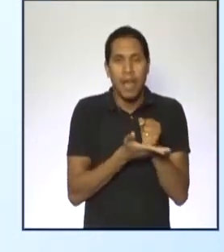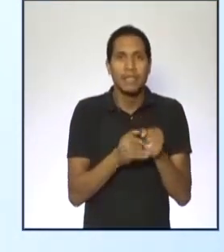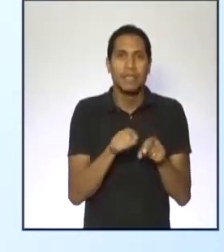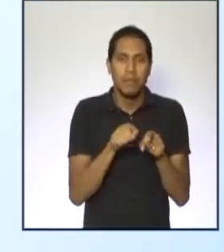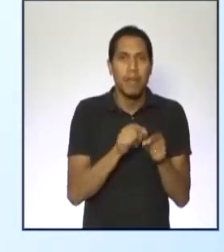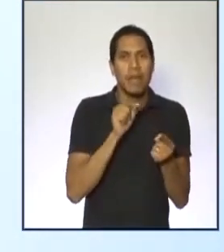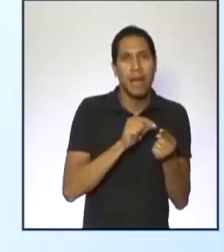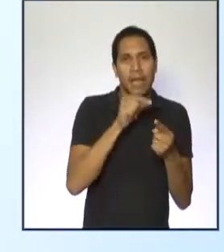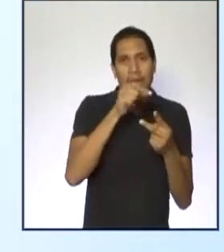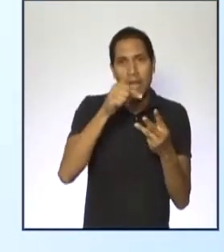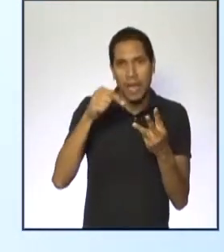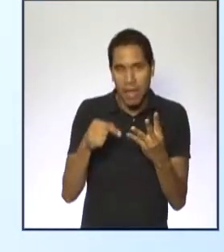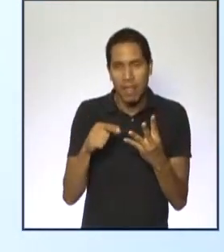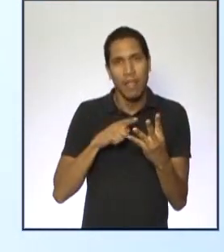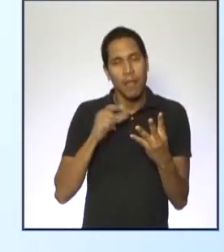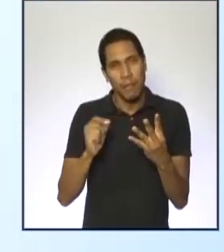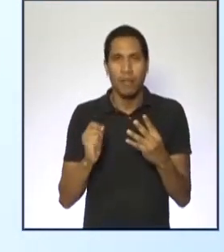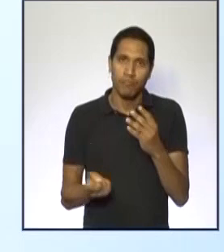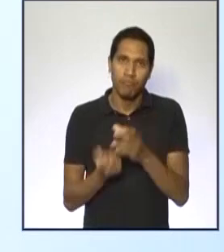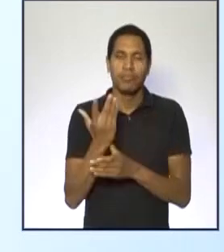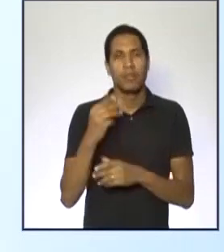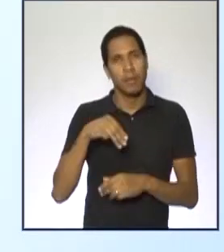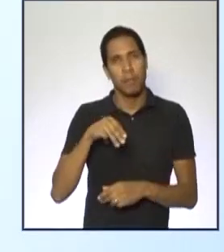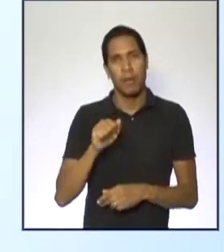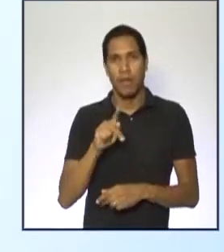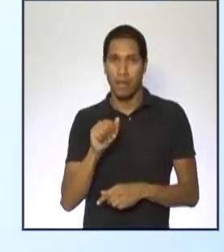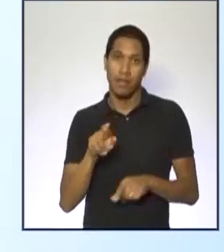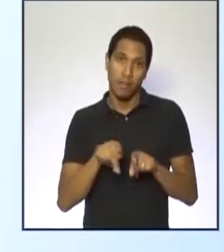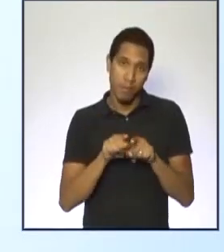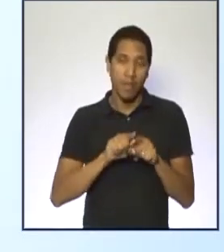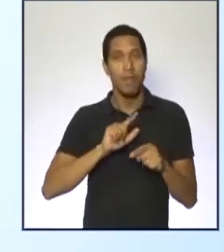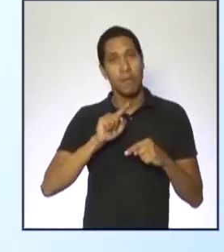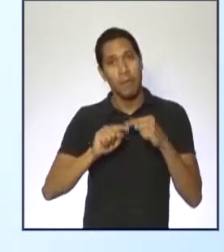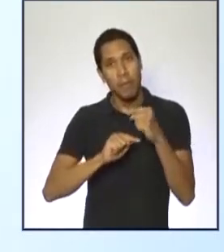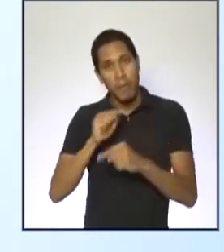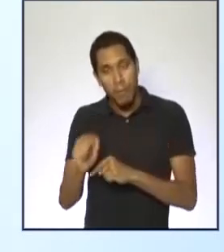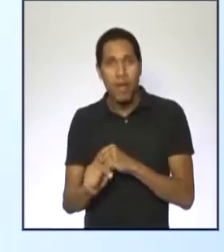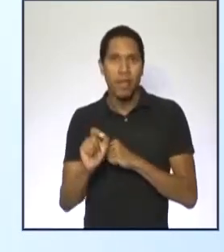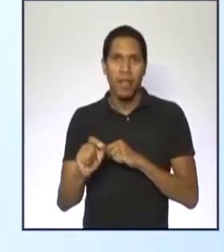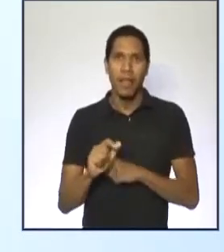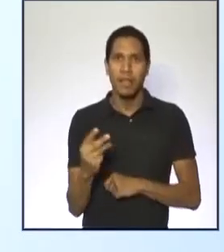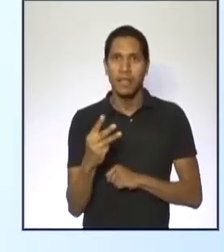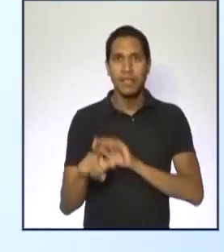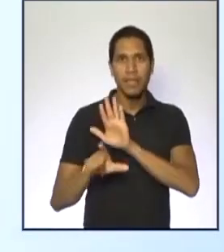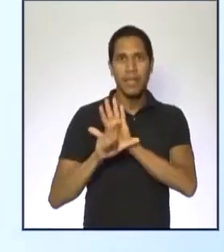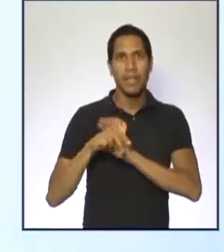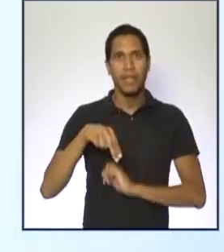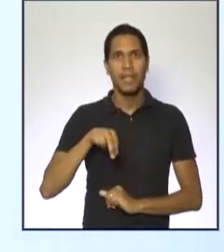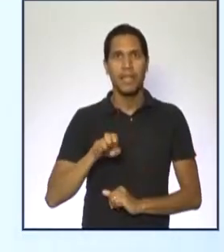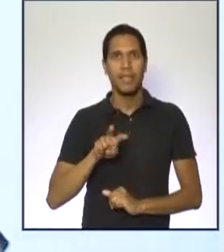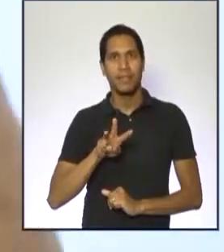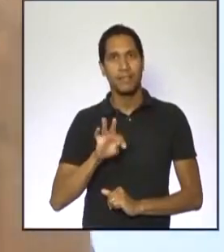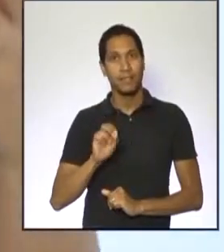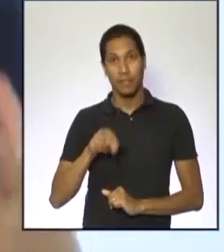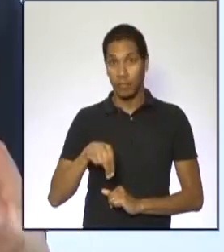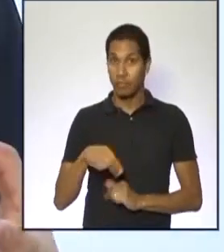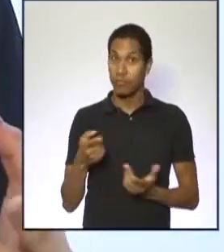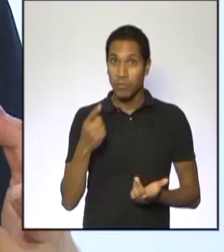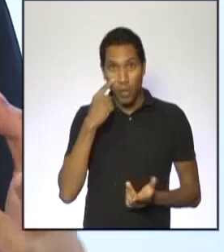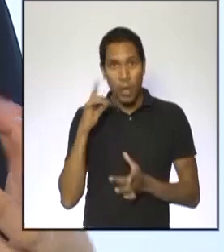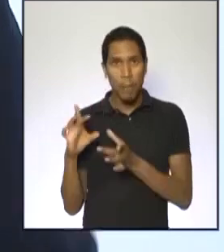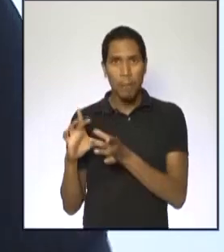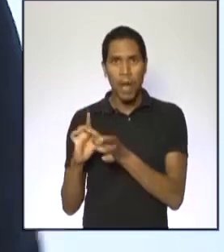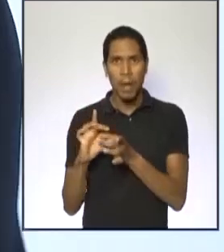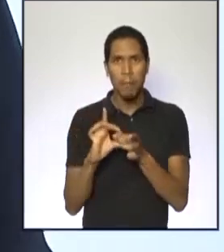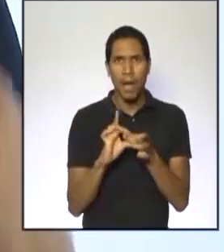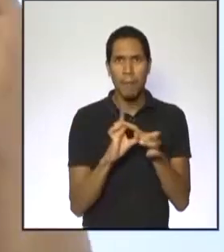depois nós chegamos à terceira lei de Newton. Olha como as coisas estão conectadas. Tudo isso eu falei para vocês para que chegasse nesse